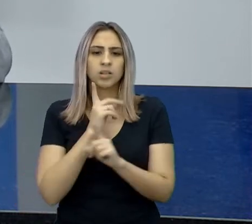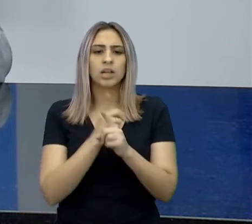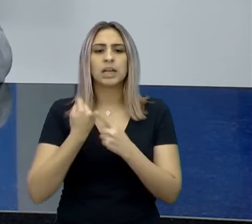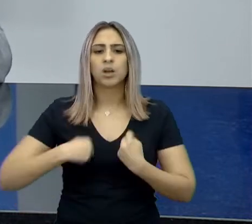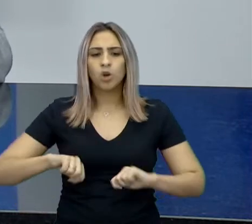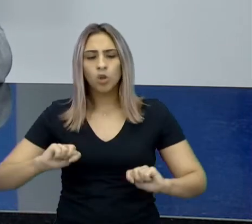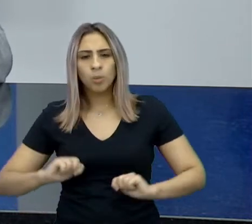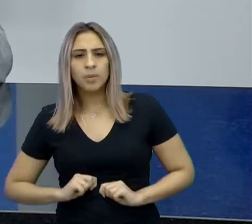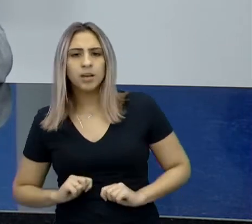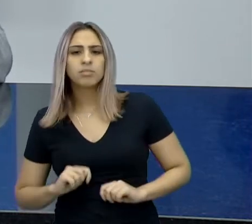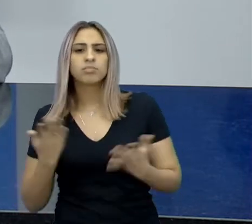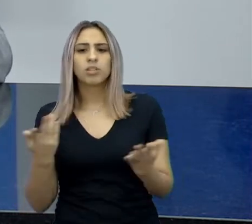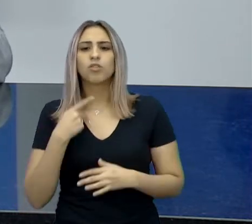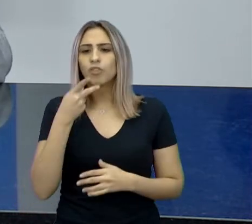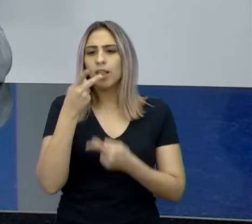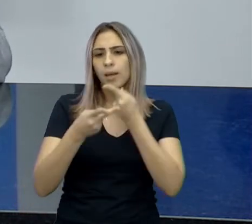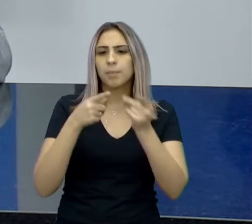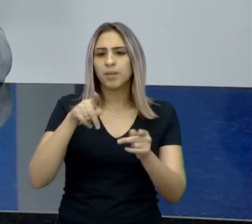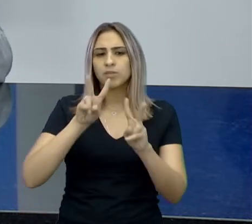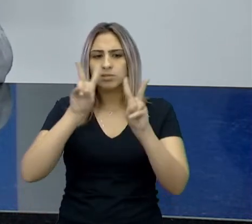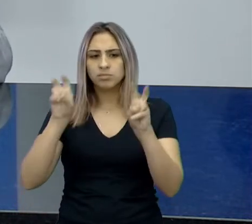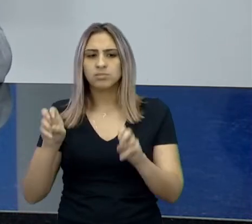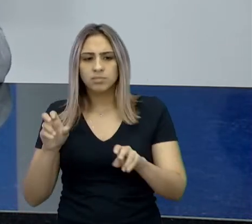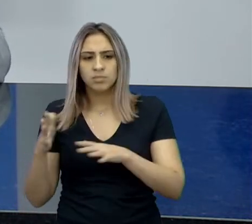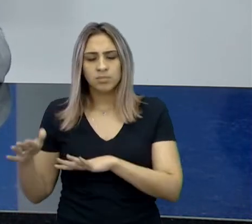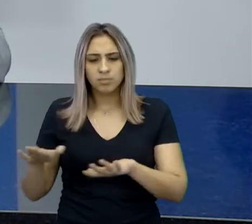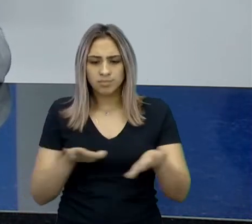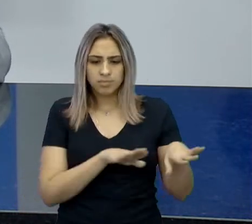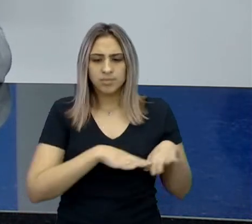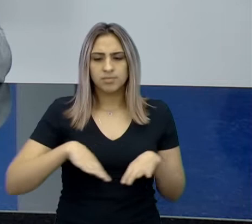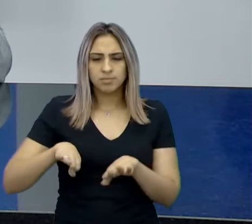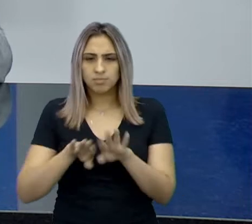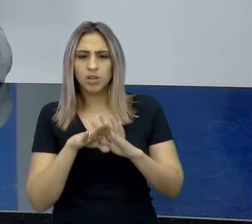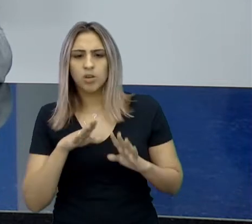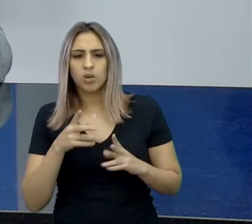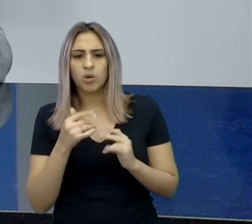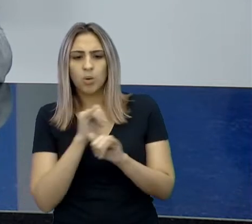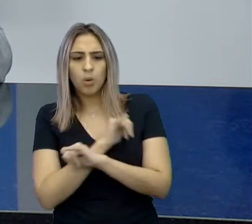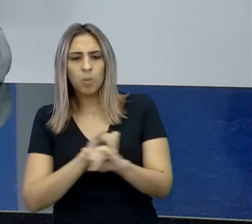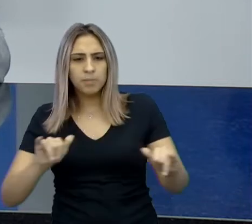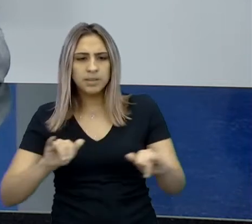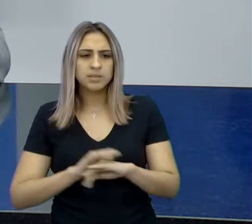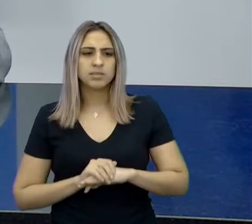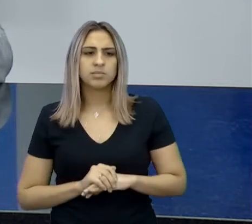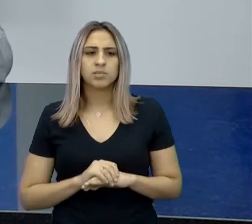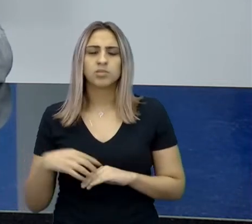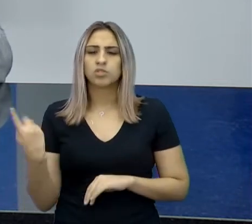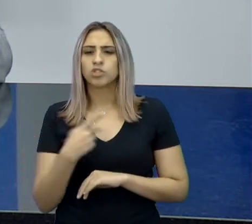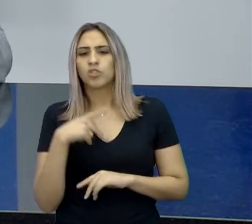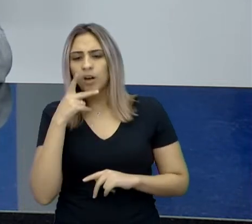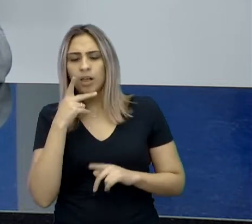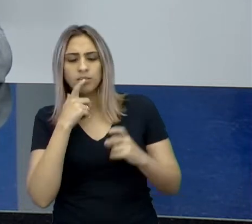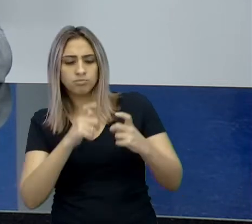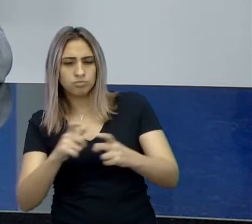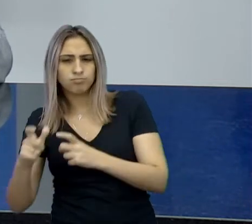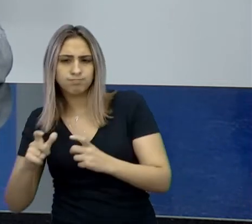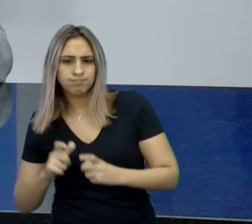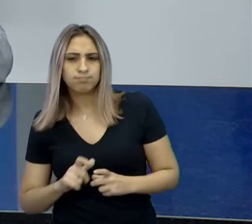economia, tá? Então eu falei para vocês sobre a questão da balança comercial, né? Que quando a gente fala de